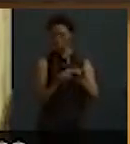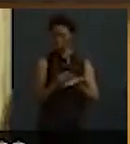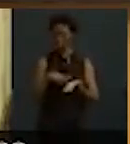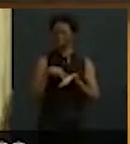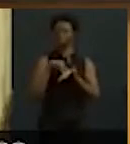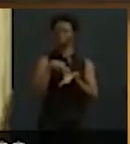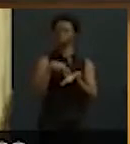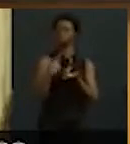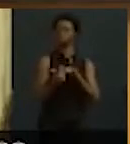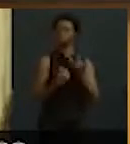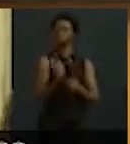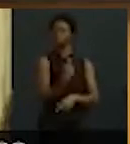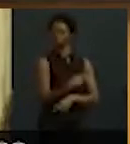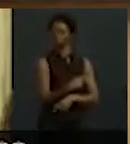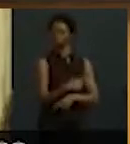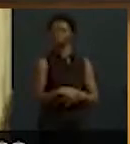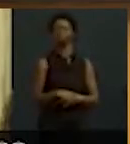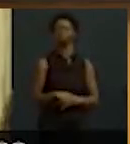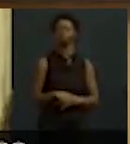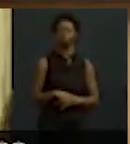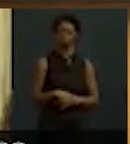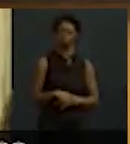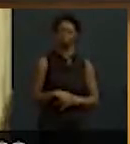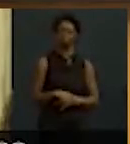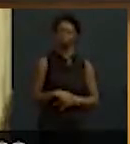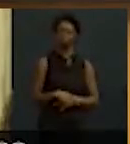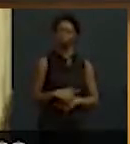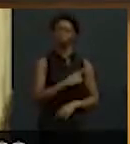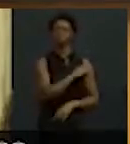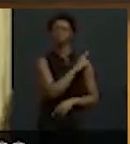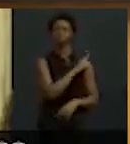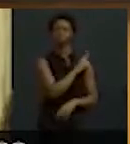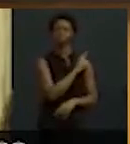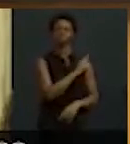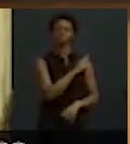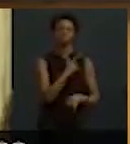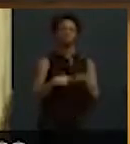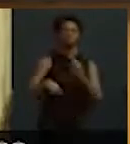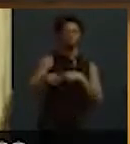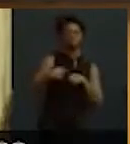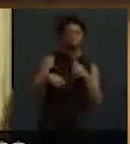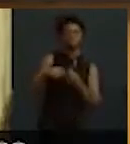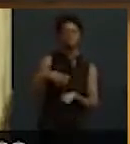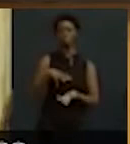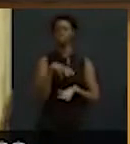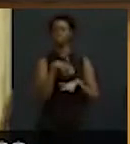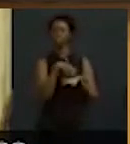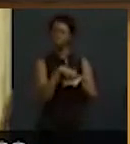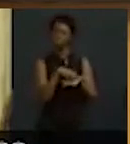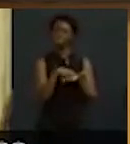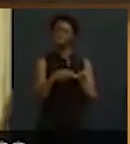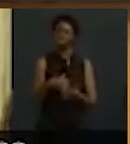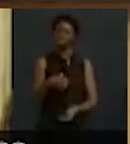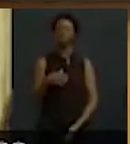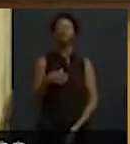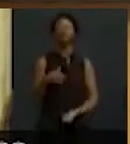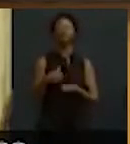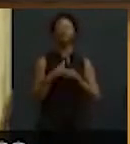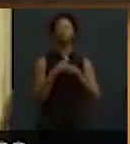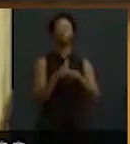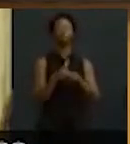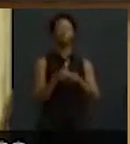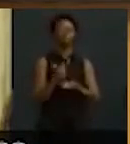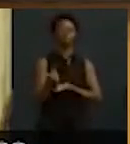trabalho realizado. Na gestão administrativa do Centro Apoio Operacional